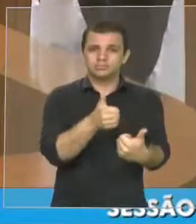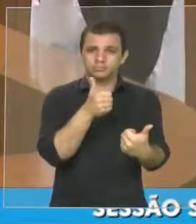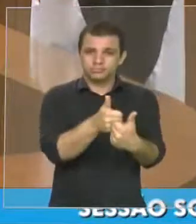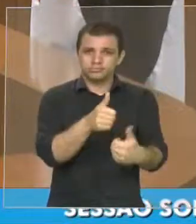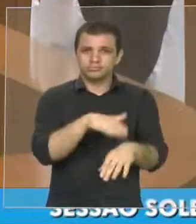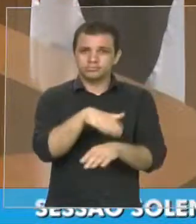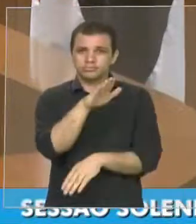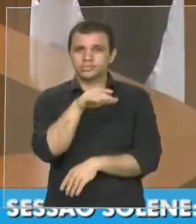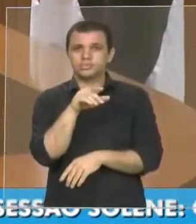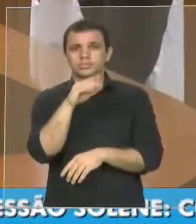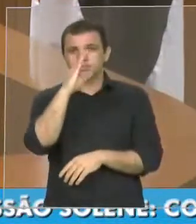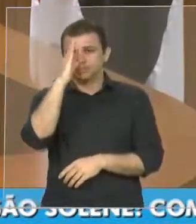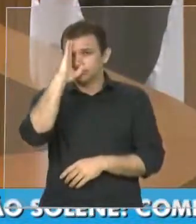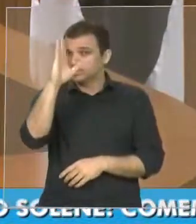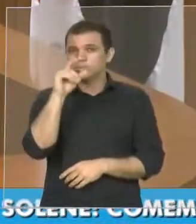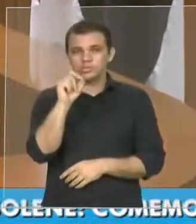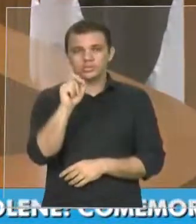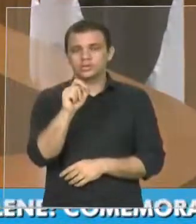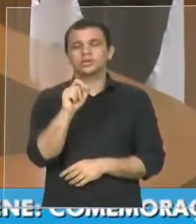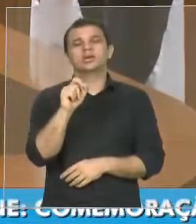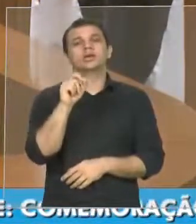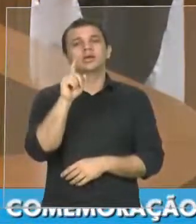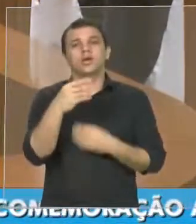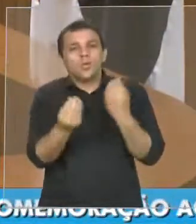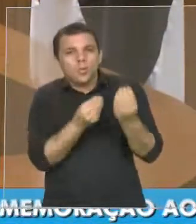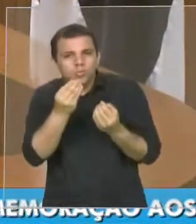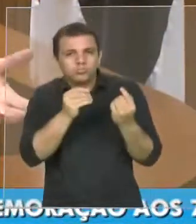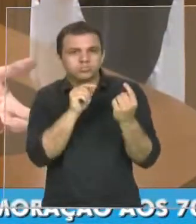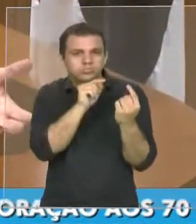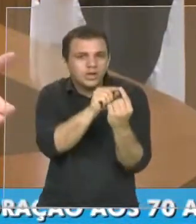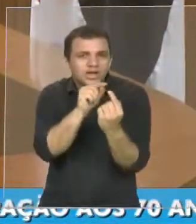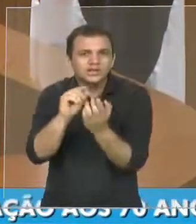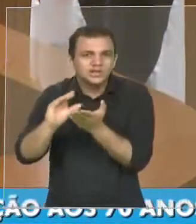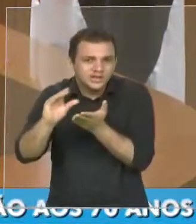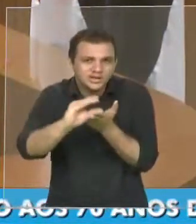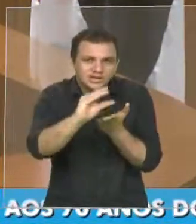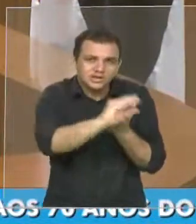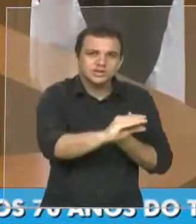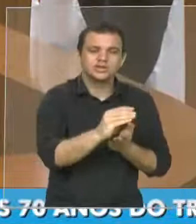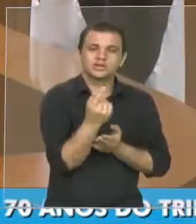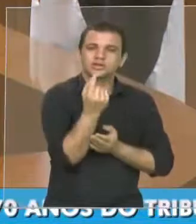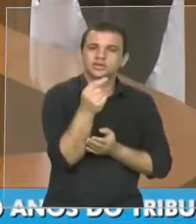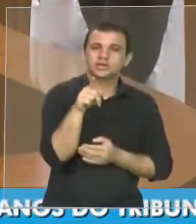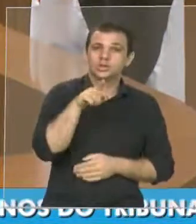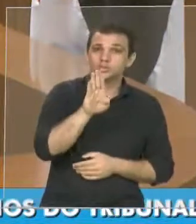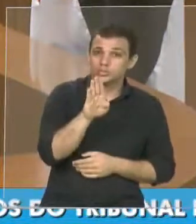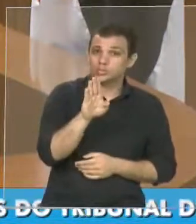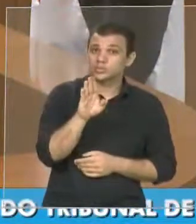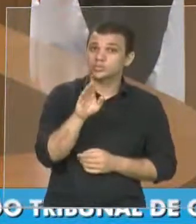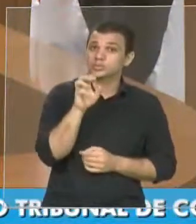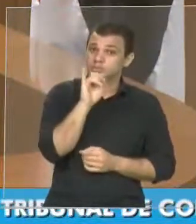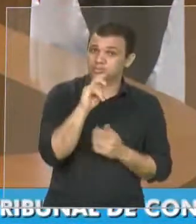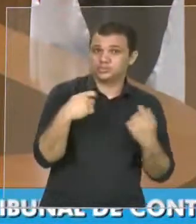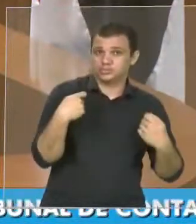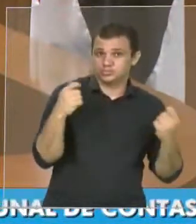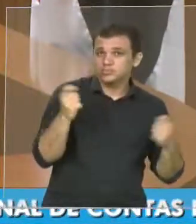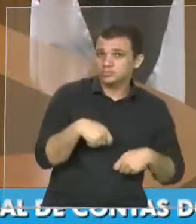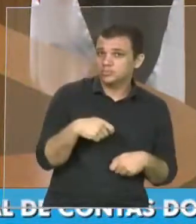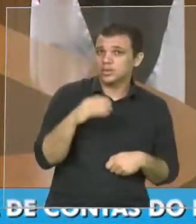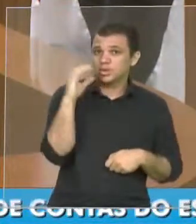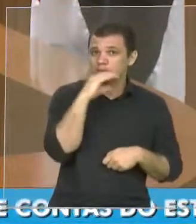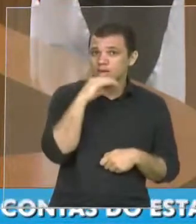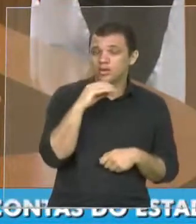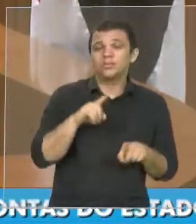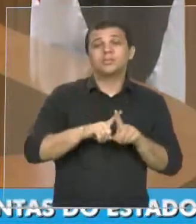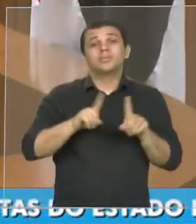que imediato da aplicação dos recursos públicos dentro daquilo que é possível, mas em alguns casos também